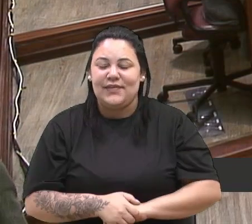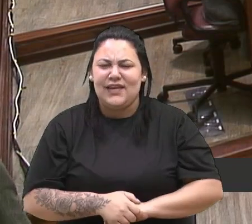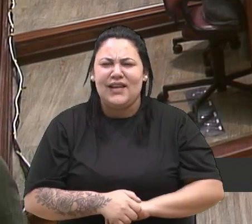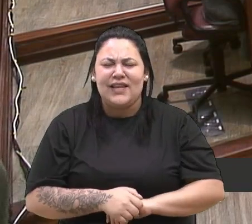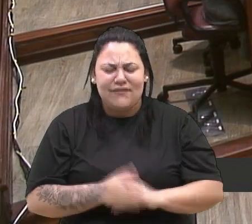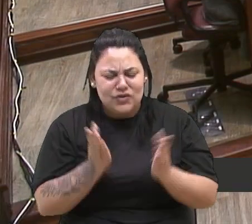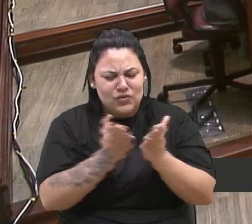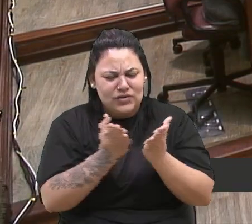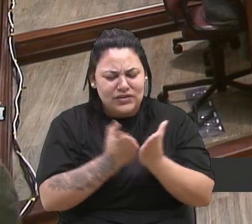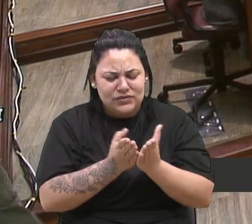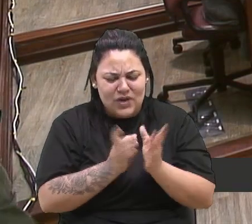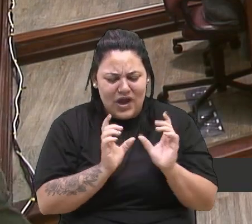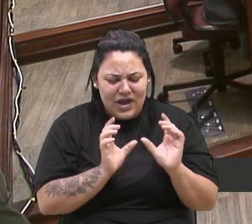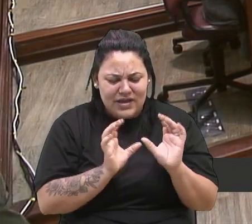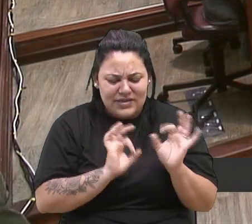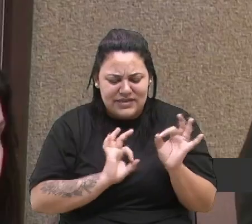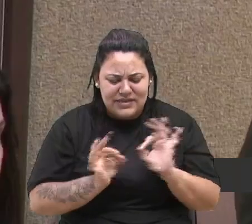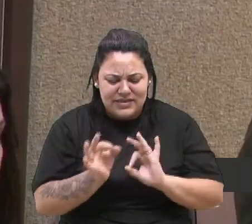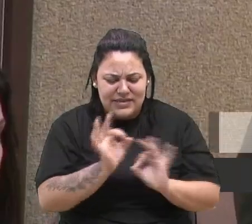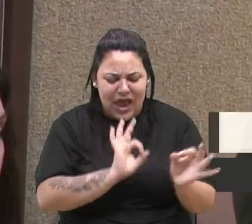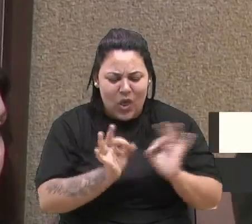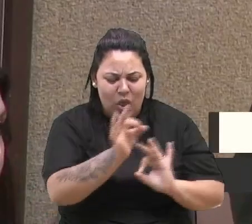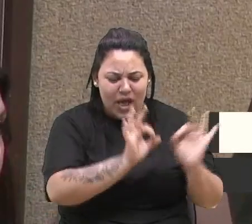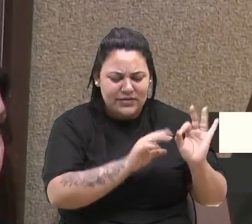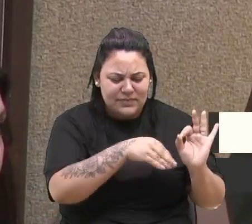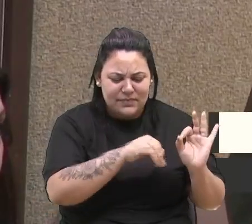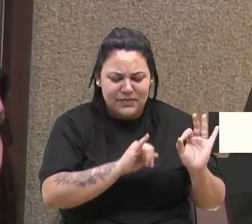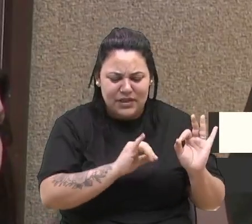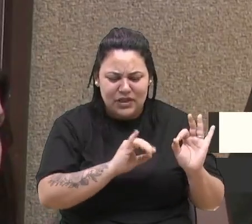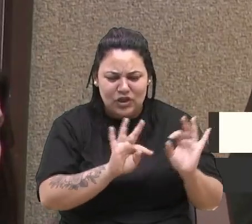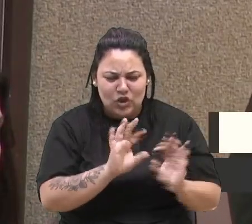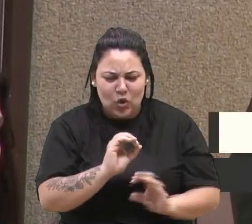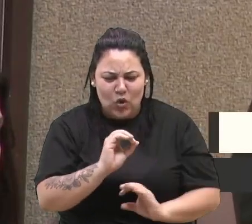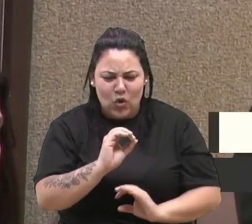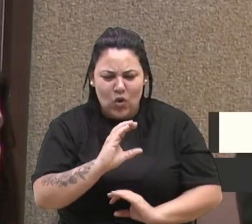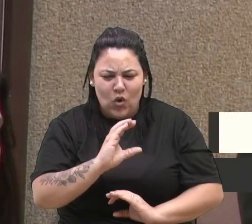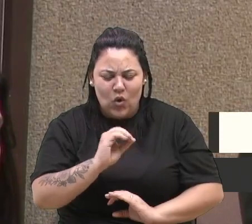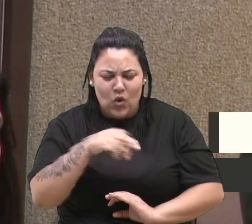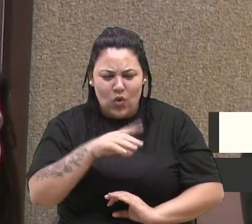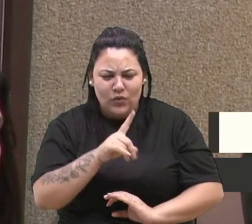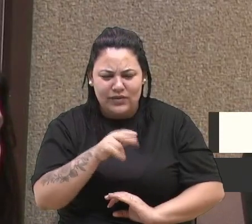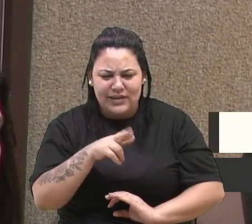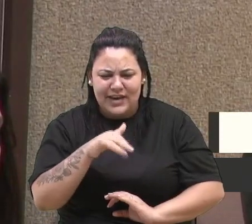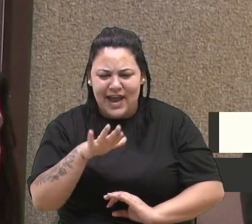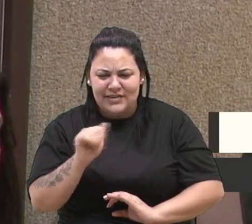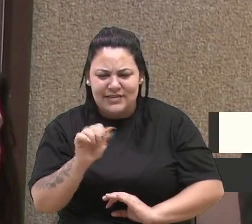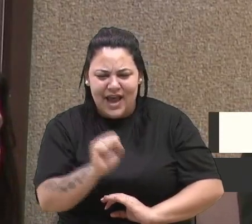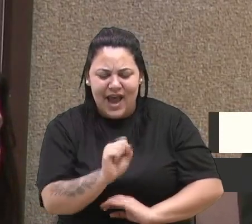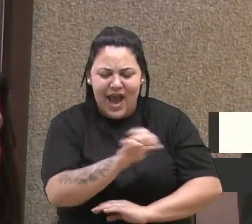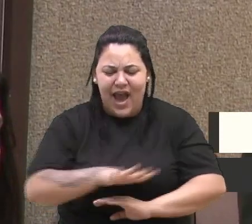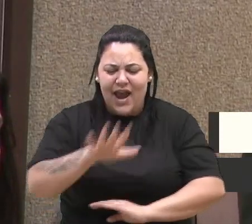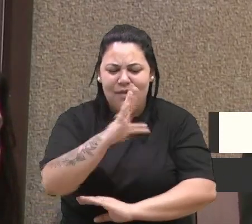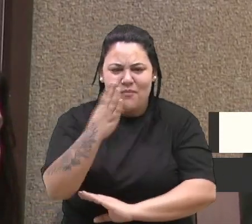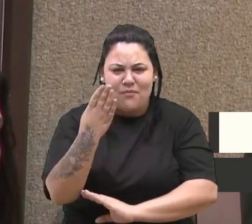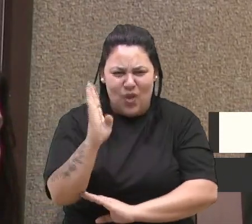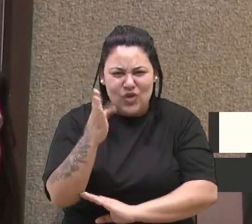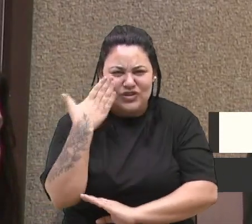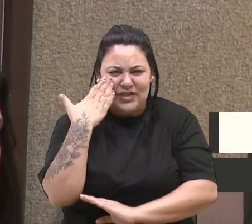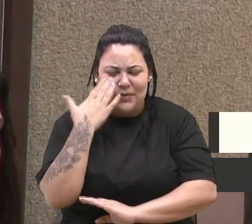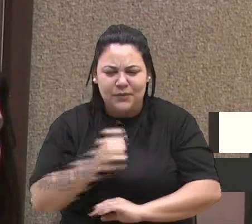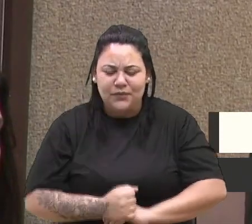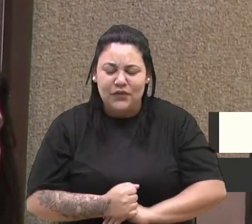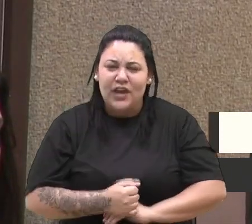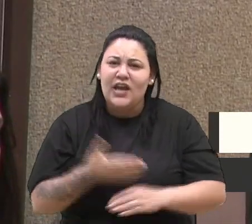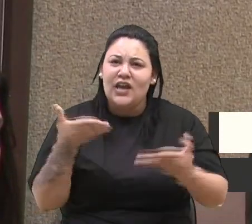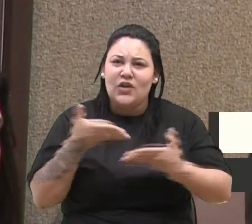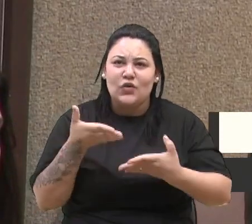mitocôndrias, e isóbaros, isótopos e isótonos. E hoje eles não usam mais